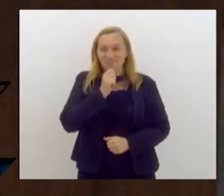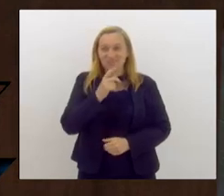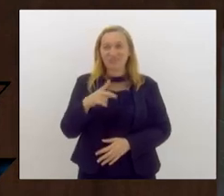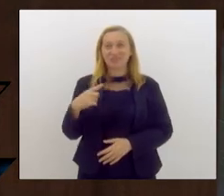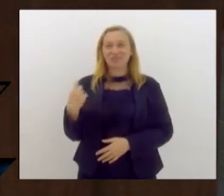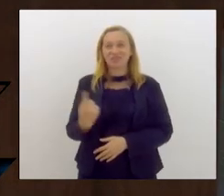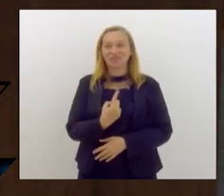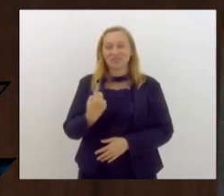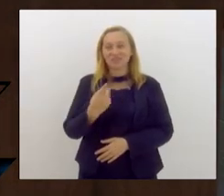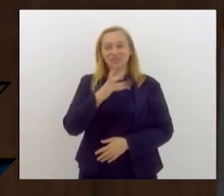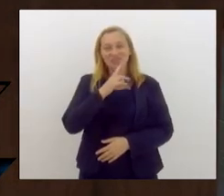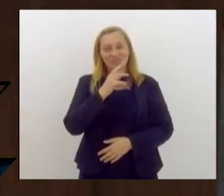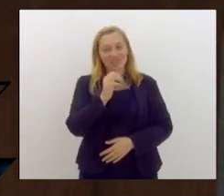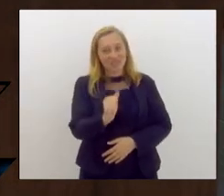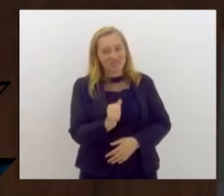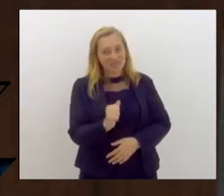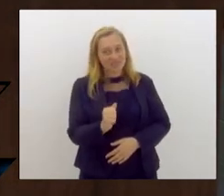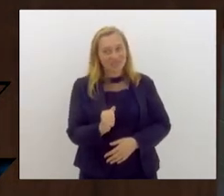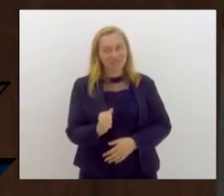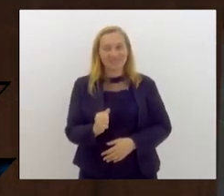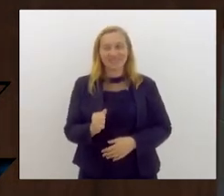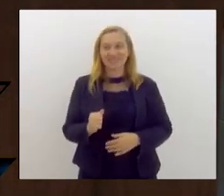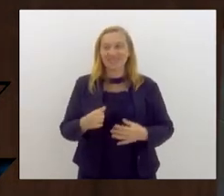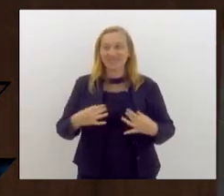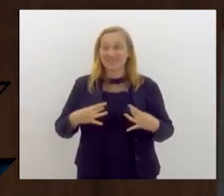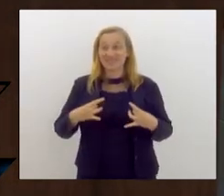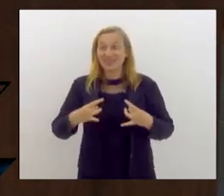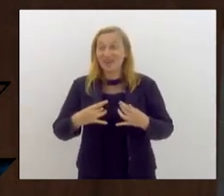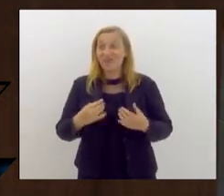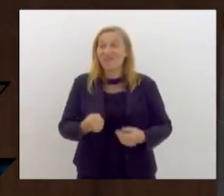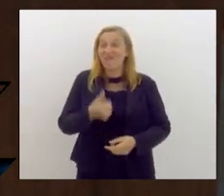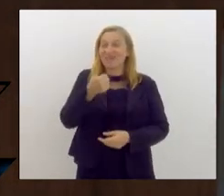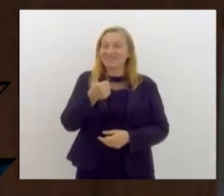O nosso Rodrigo Amorim involuntariamente quase que